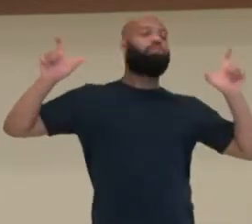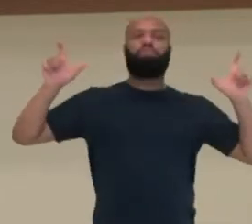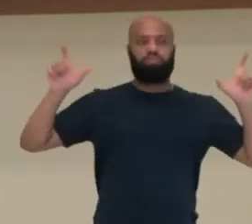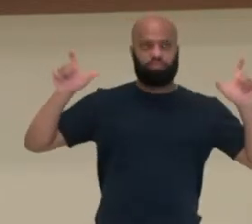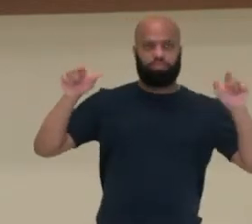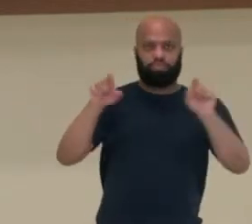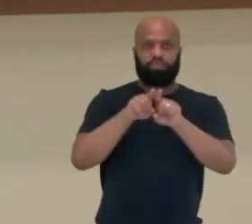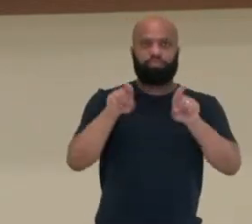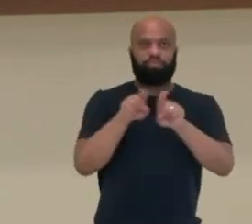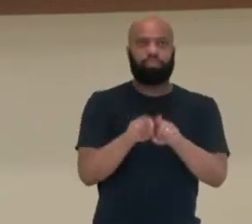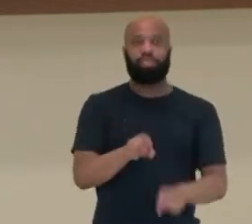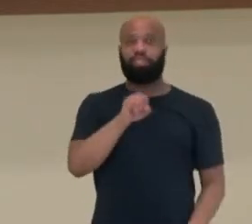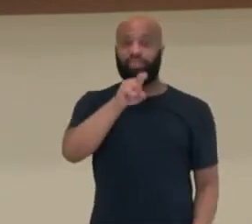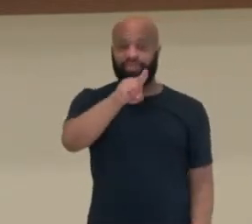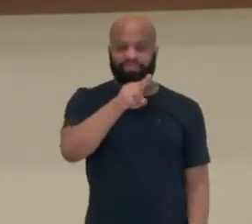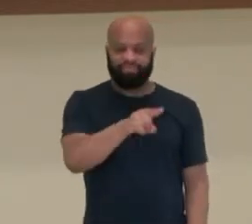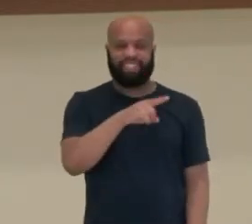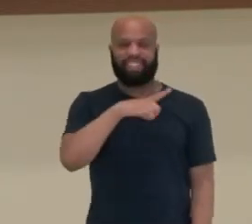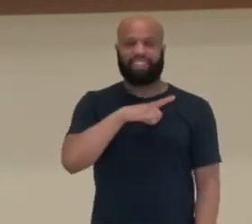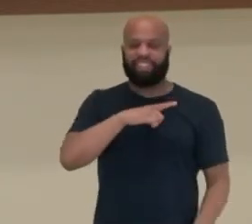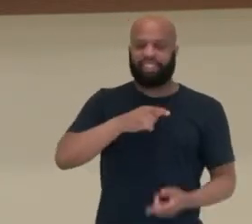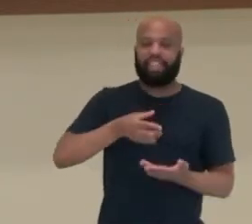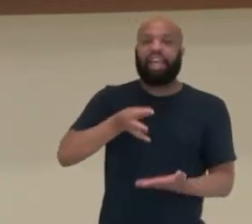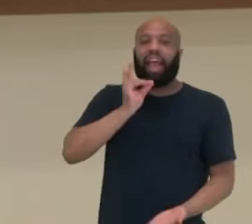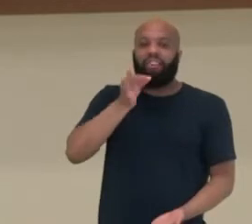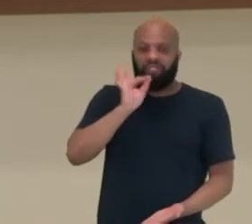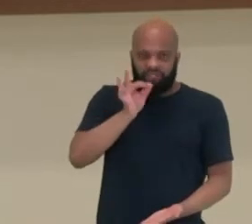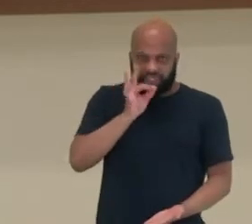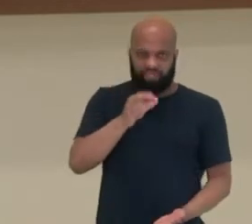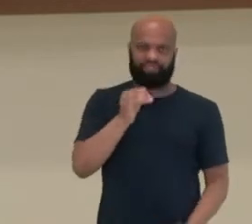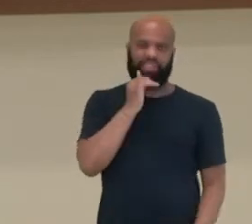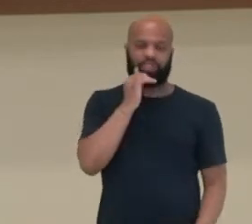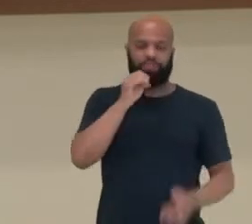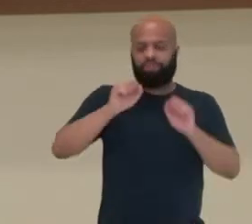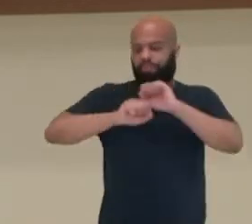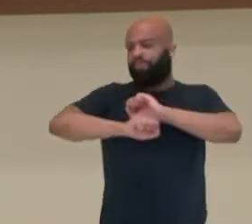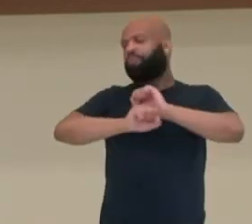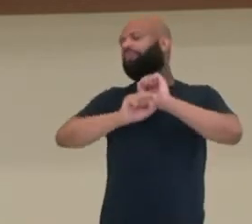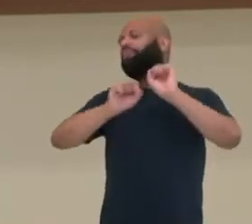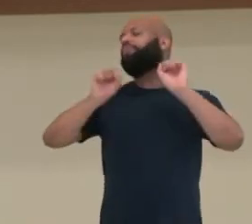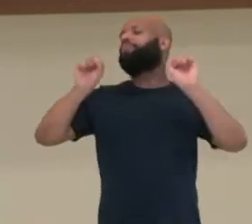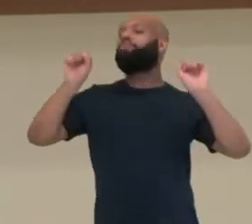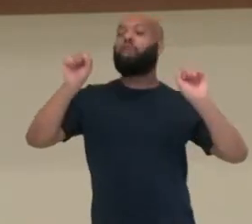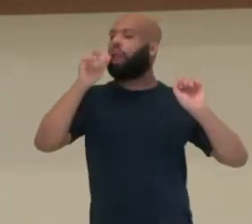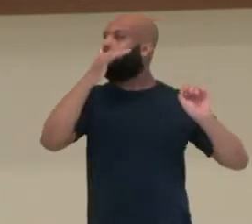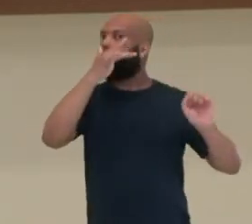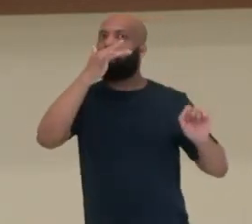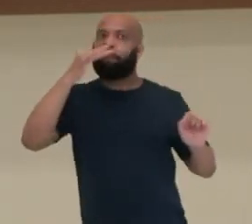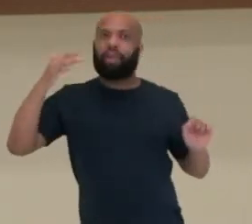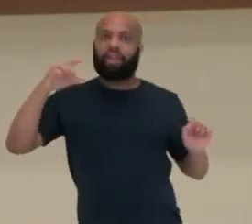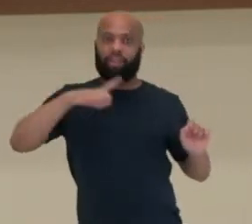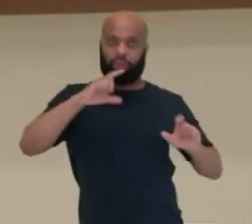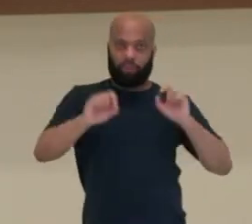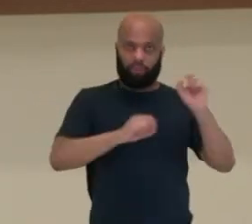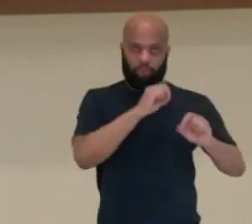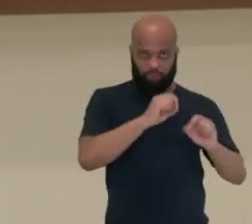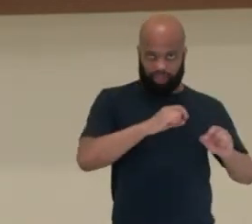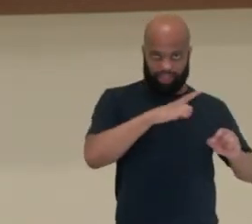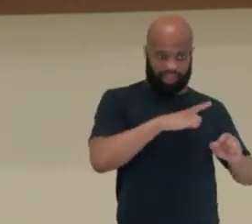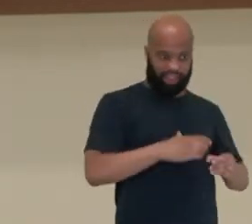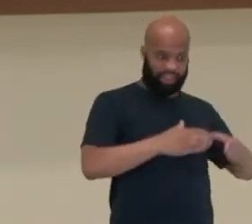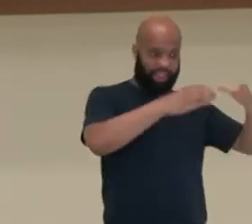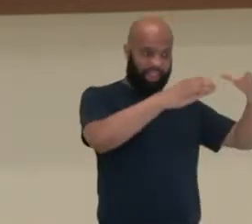café da manhã, café sendo passado e o pãozinho quente. Sentiu o cheiro. Aí tem